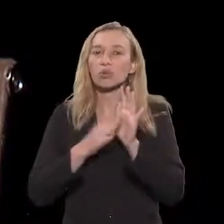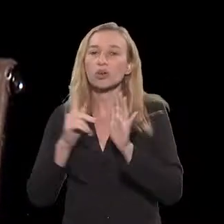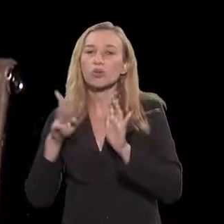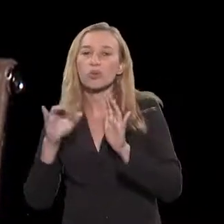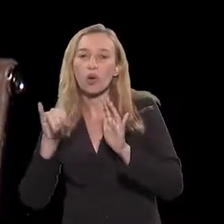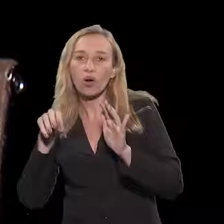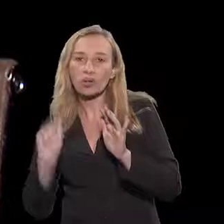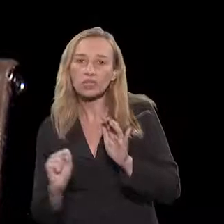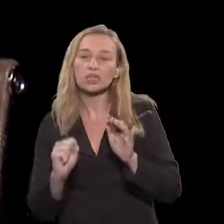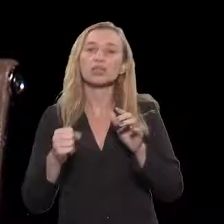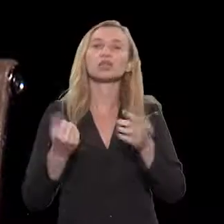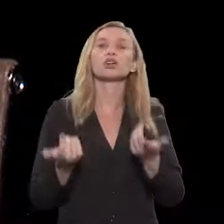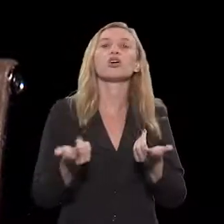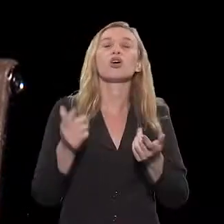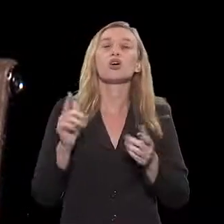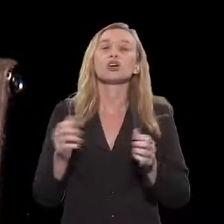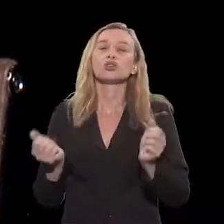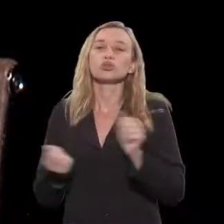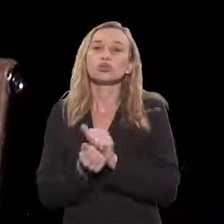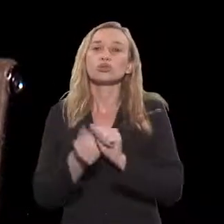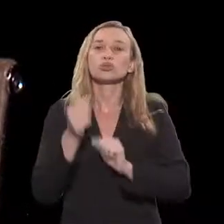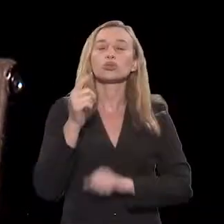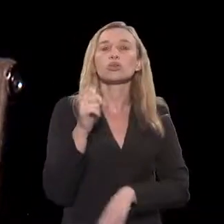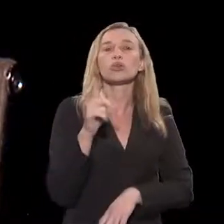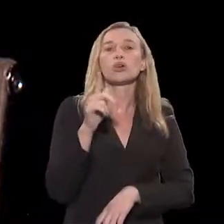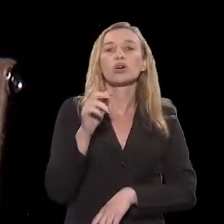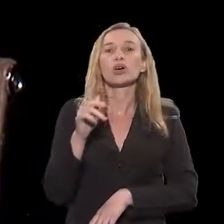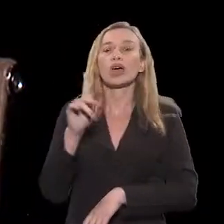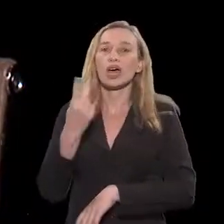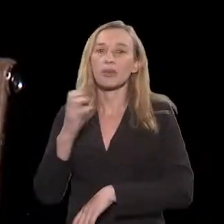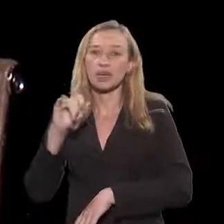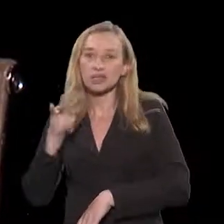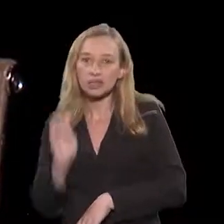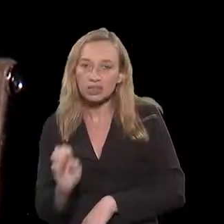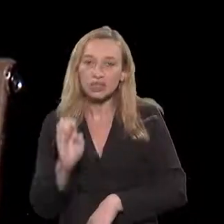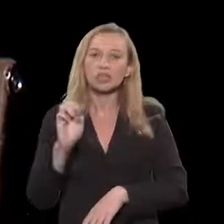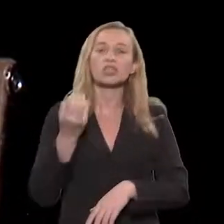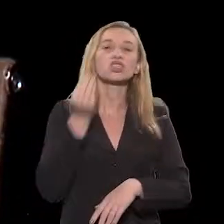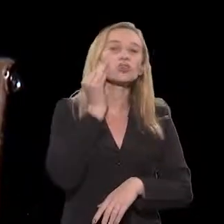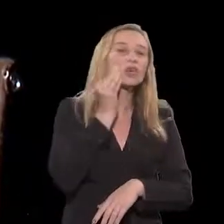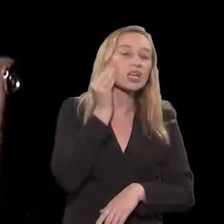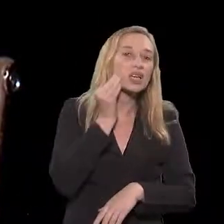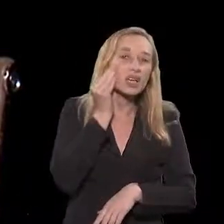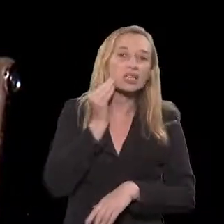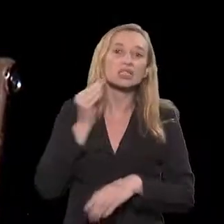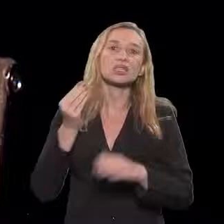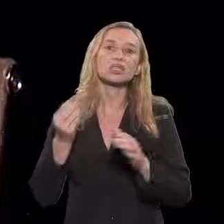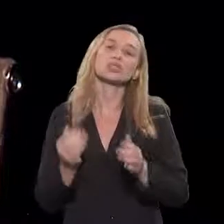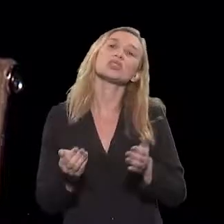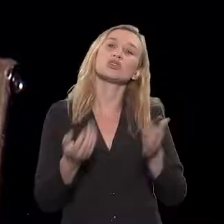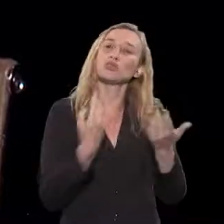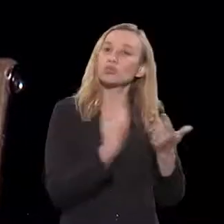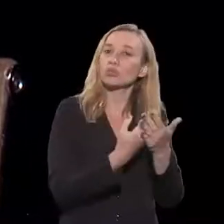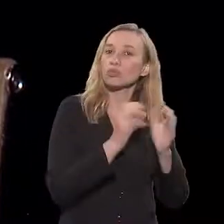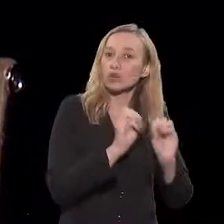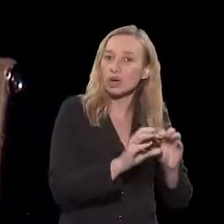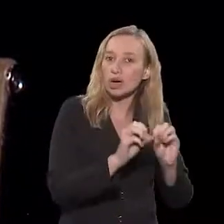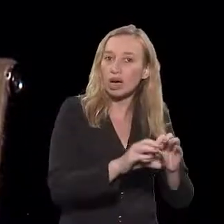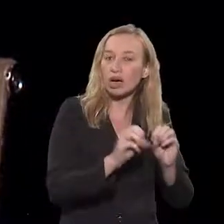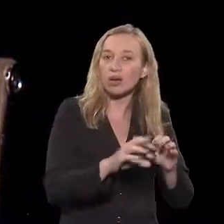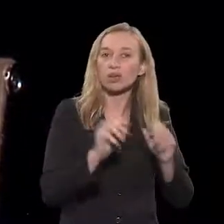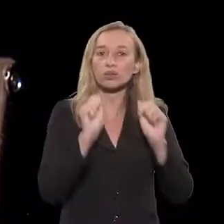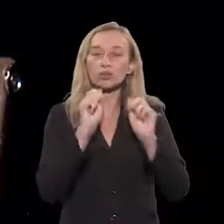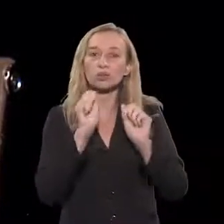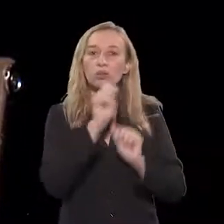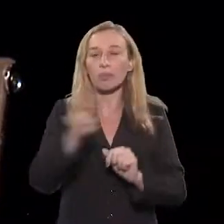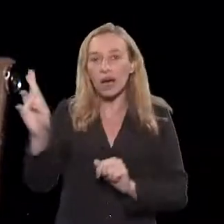Prosa, em parceria com Rogerinho Família e Herbert Siqueira, que consiste na experiência de uma aula pública num bar